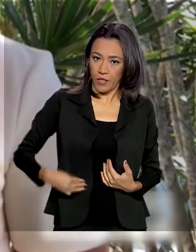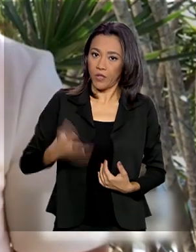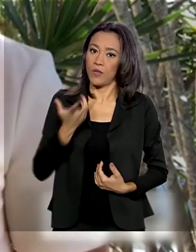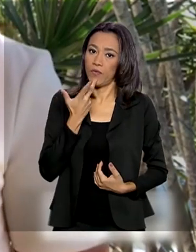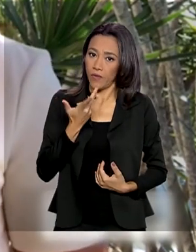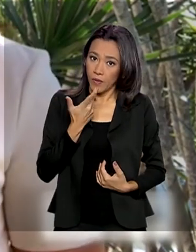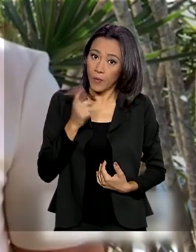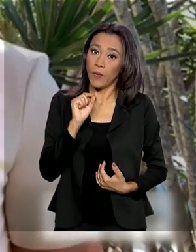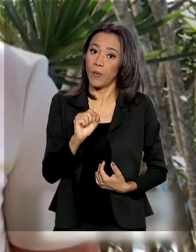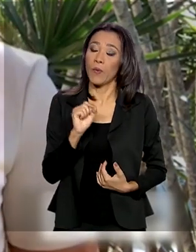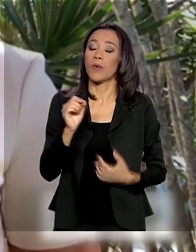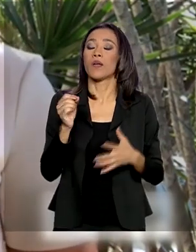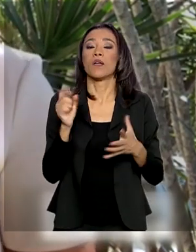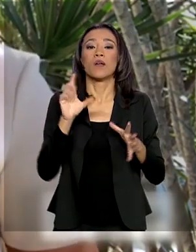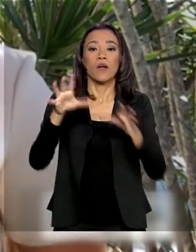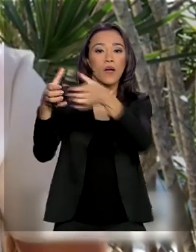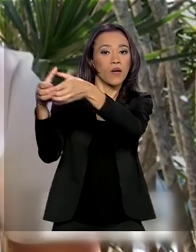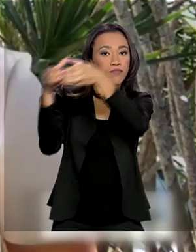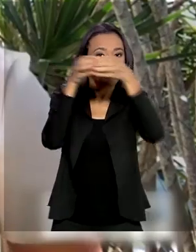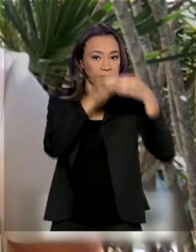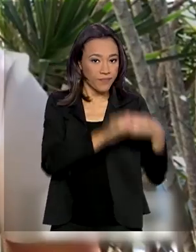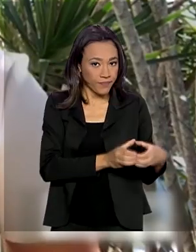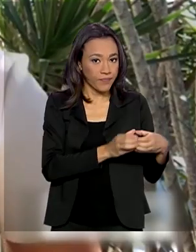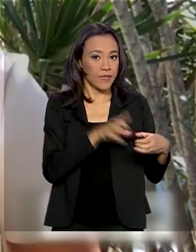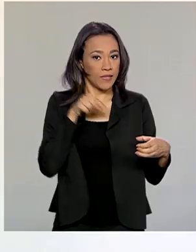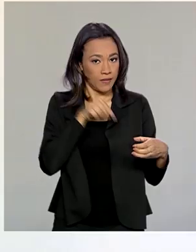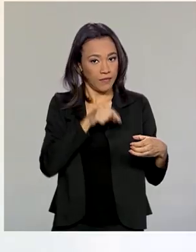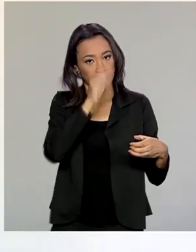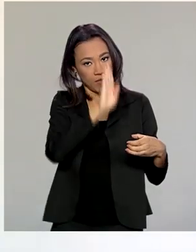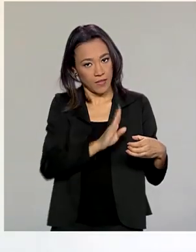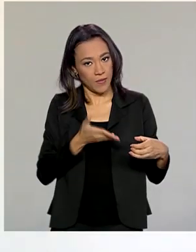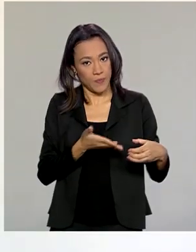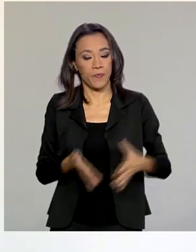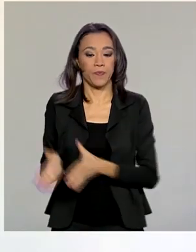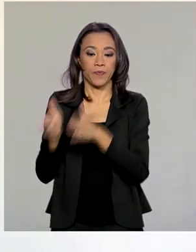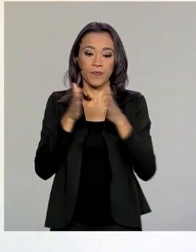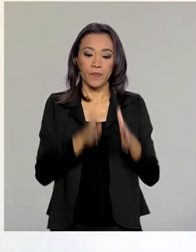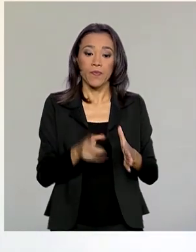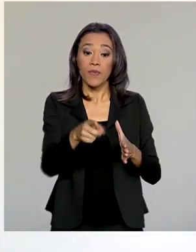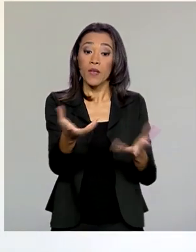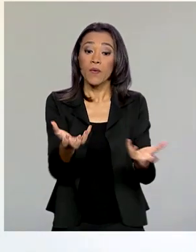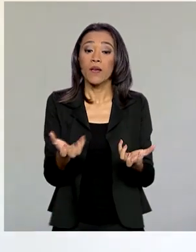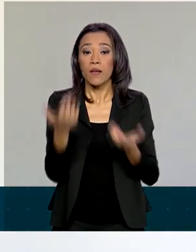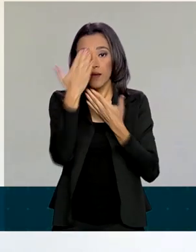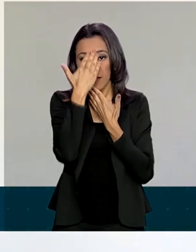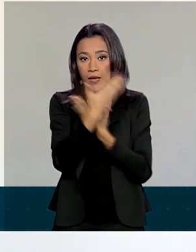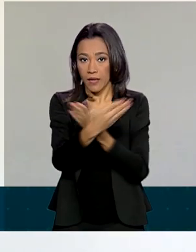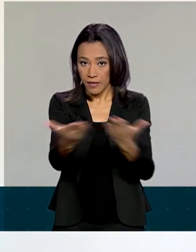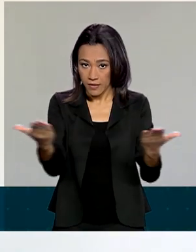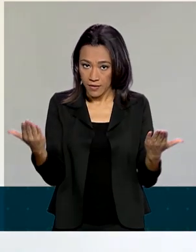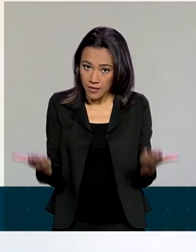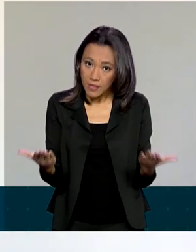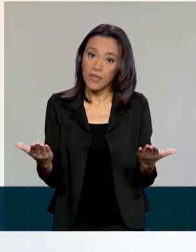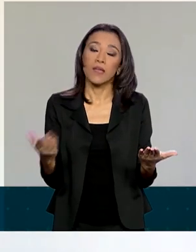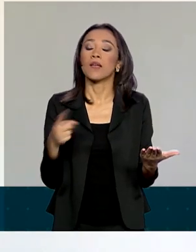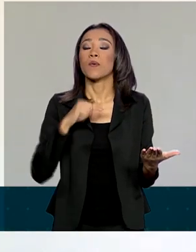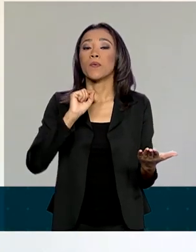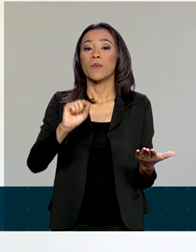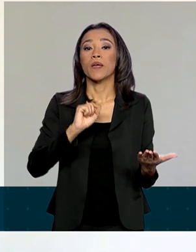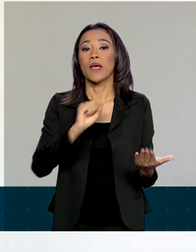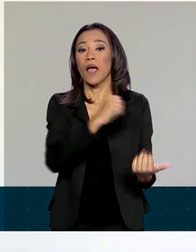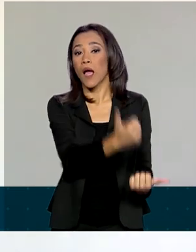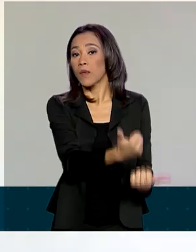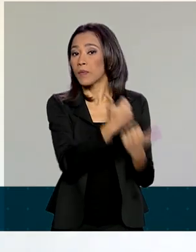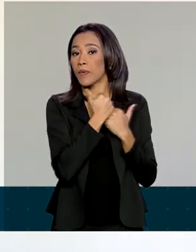comentou a repatriação desses brasileiros. E eu quero aqui publicamente agradecer a sensibilidade e a ajuda da